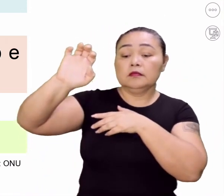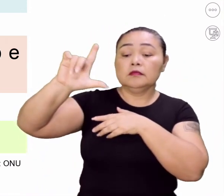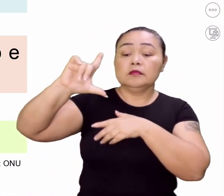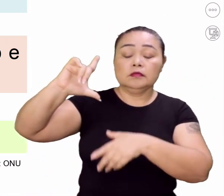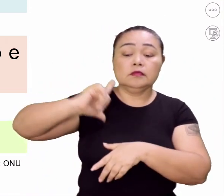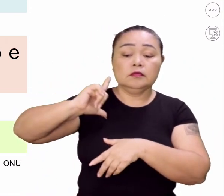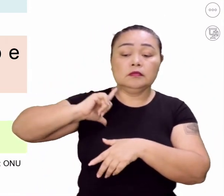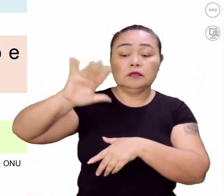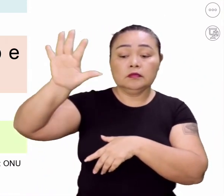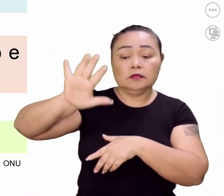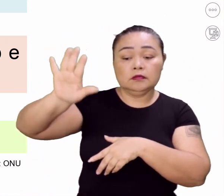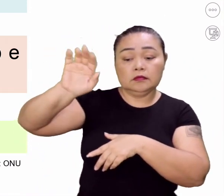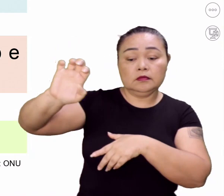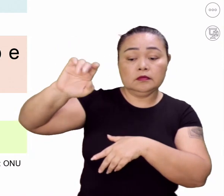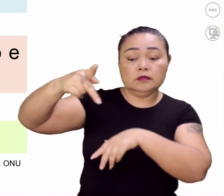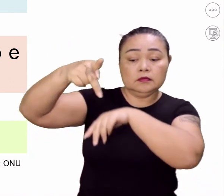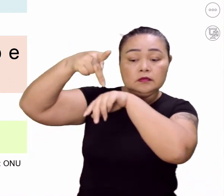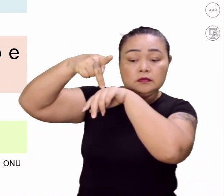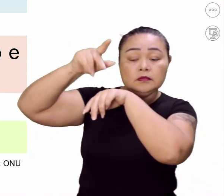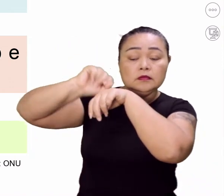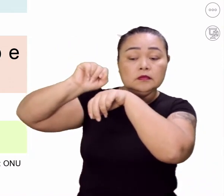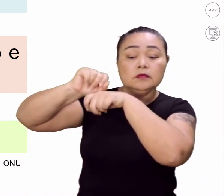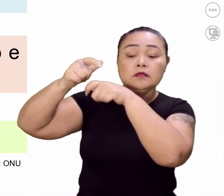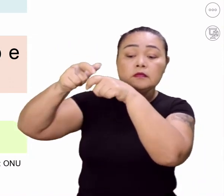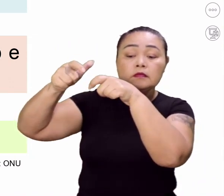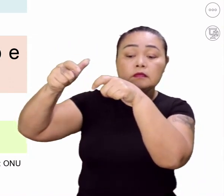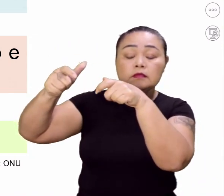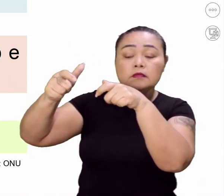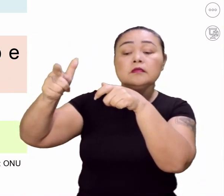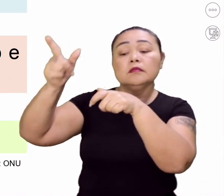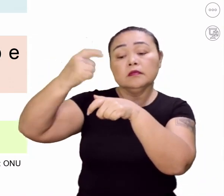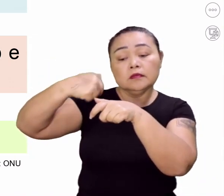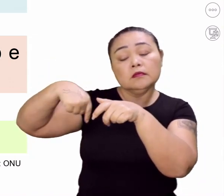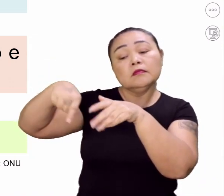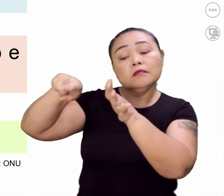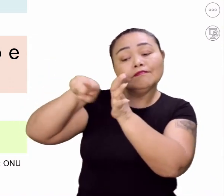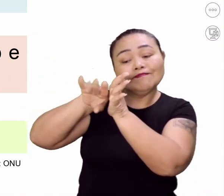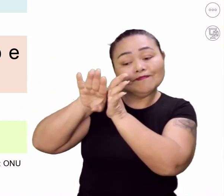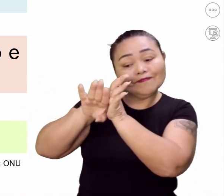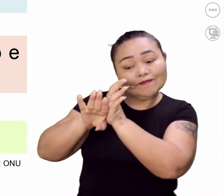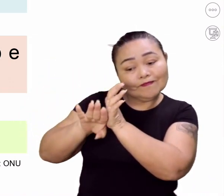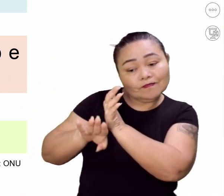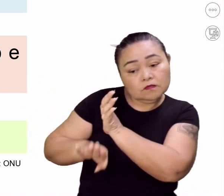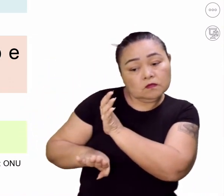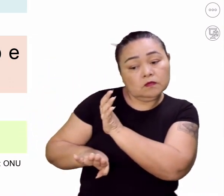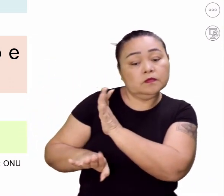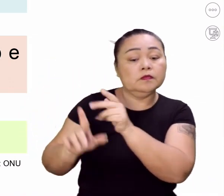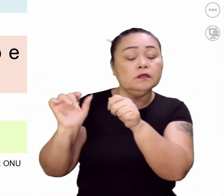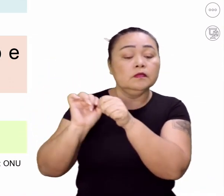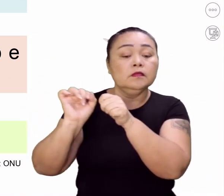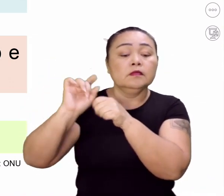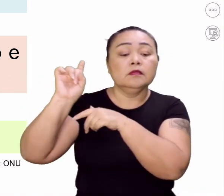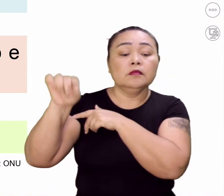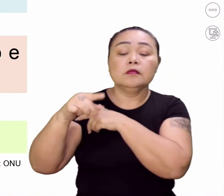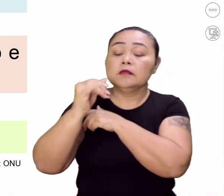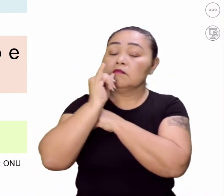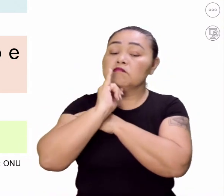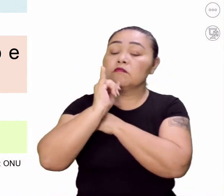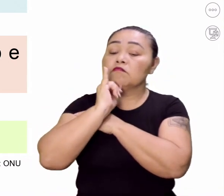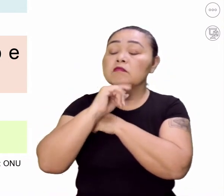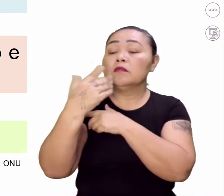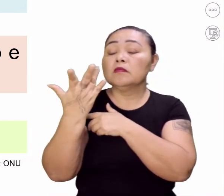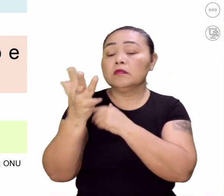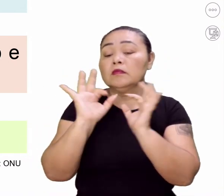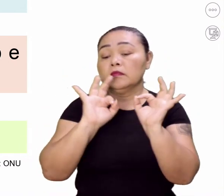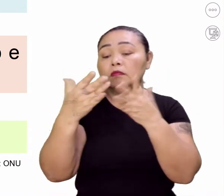Muitos países ali com crescimento populacional negativo. Exatamente. E até demos aquele exemplo na aula